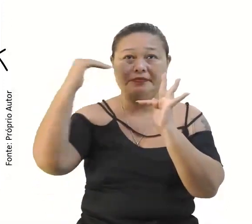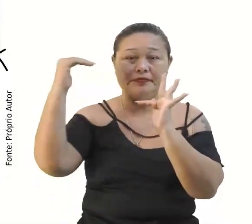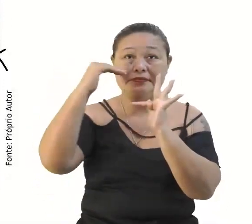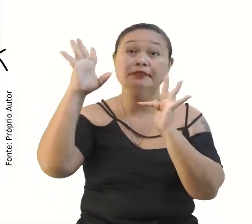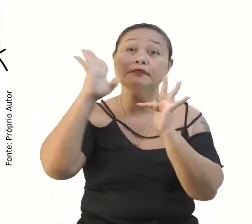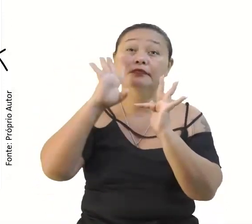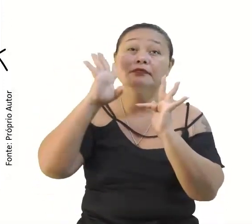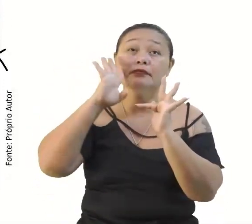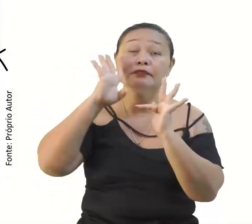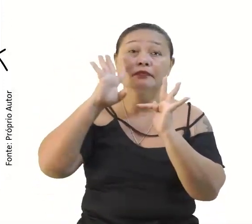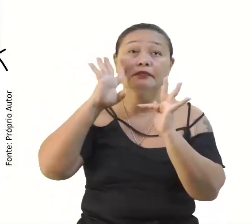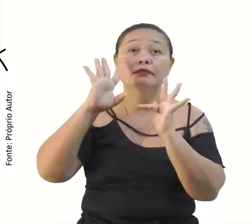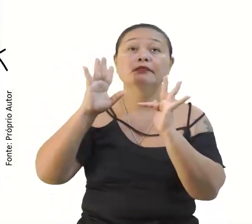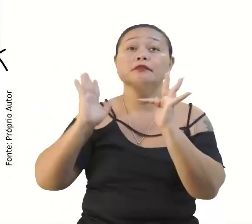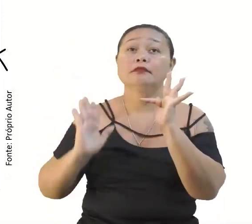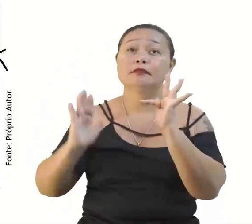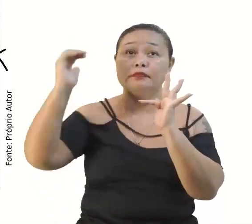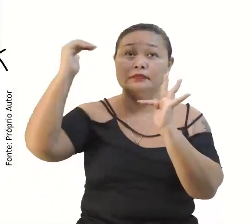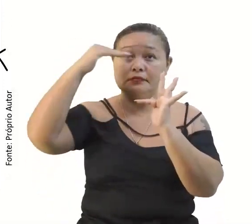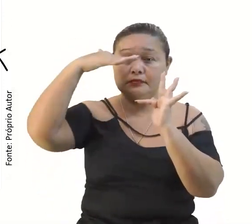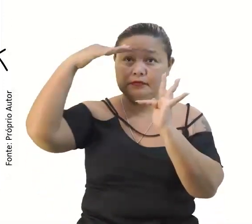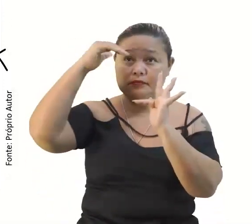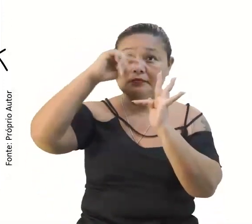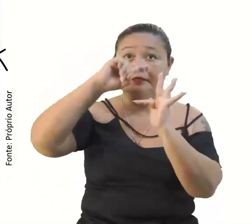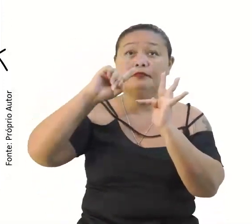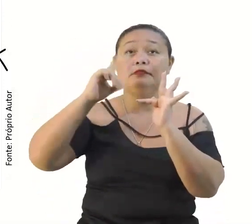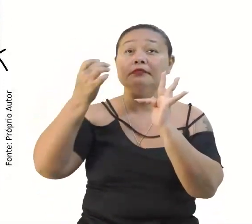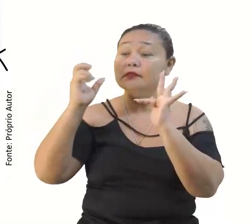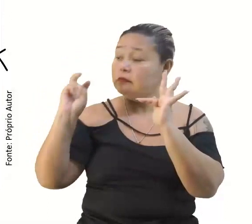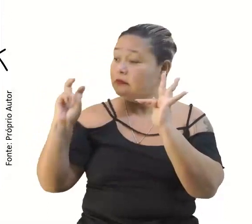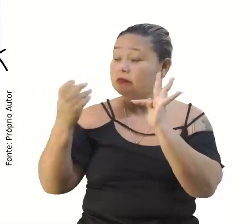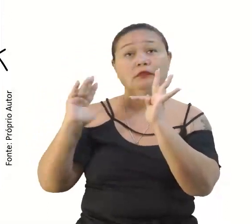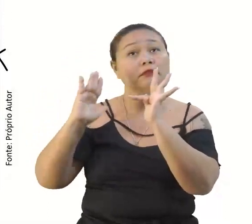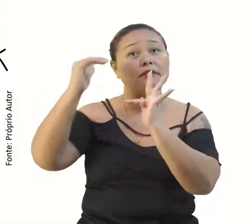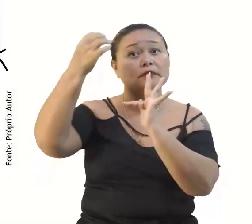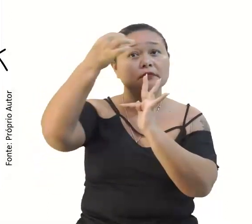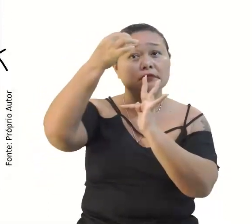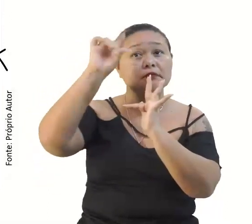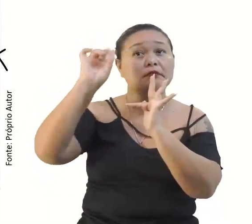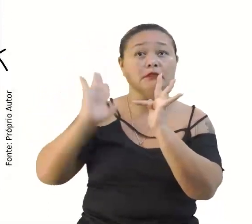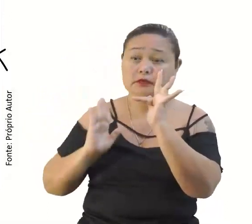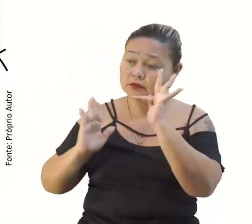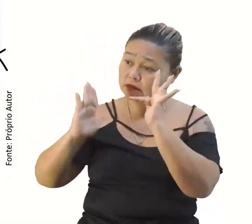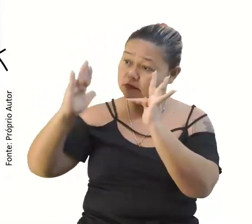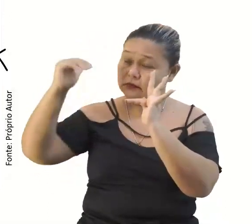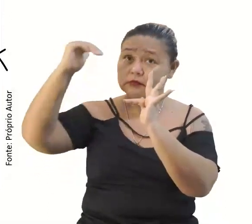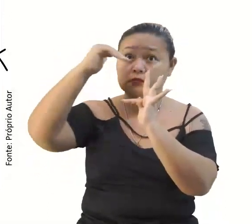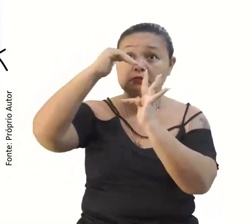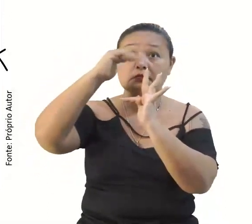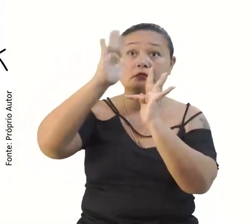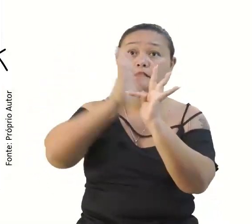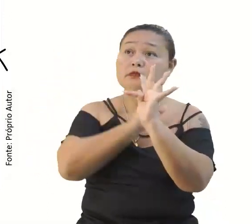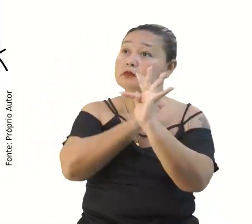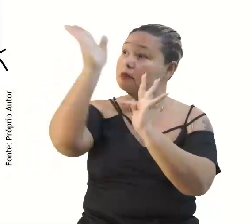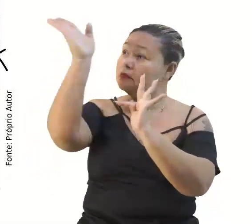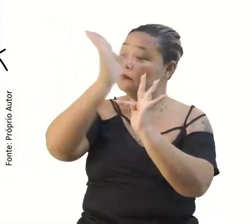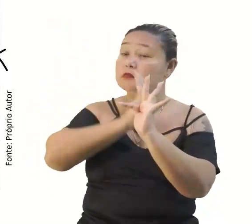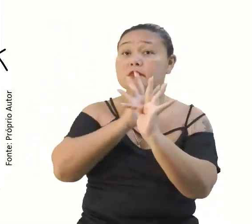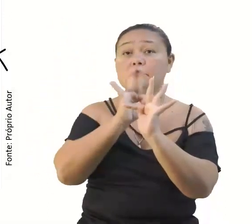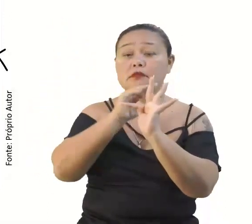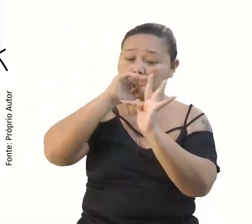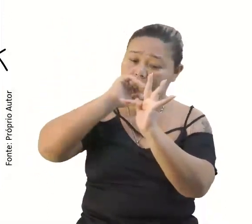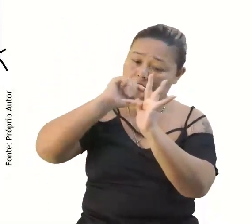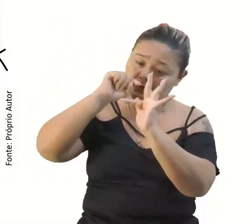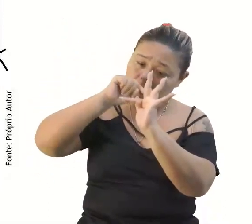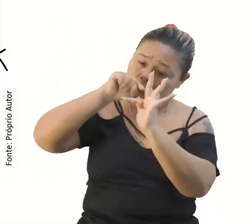aí, ó. 4 e 5, em cima assim da reta, 5 e 6. Todos eles ficam sobre a reta. Por quê? Porque